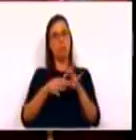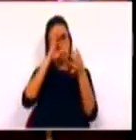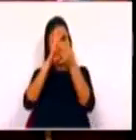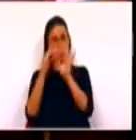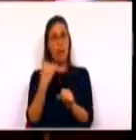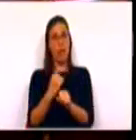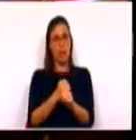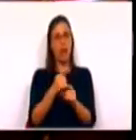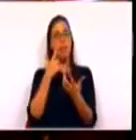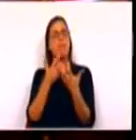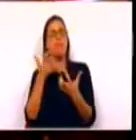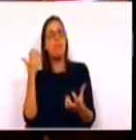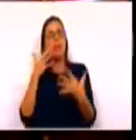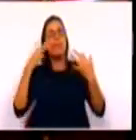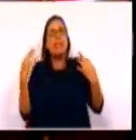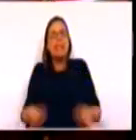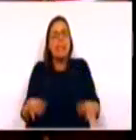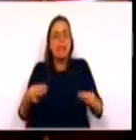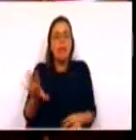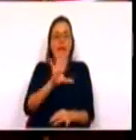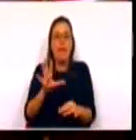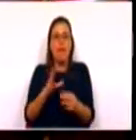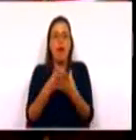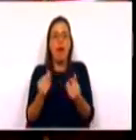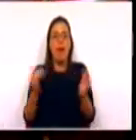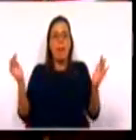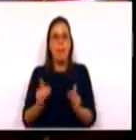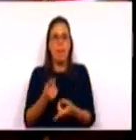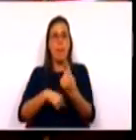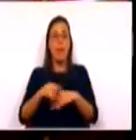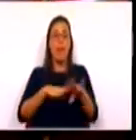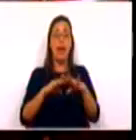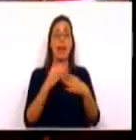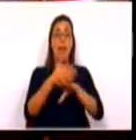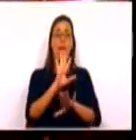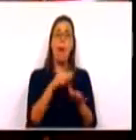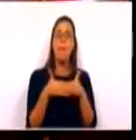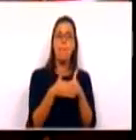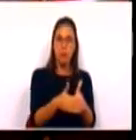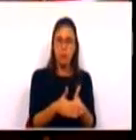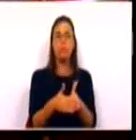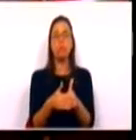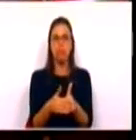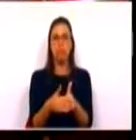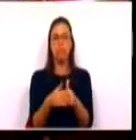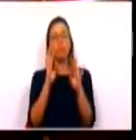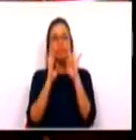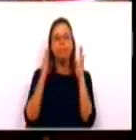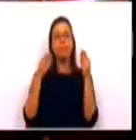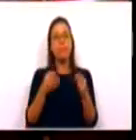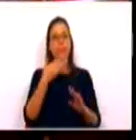do trabalho, com ênfase na simplificação e desmaterialização de atos e procedimentos e uma